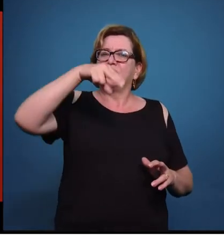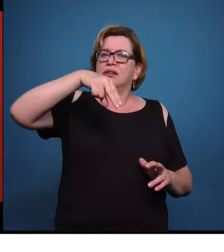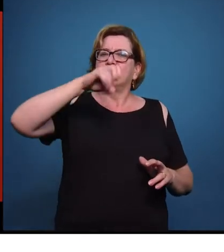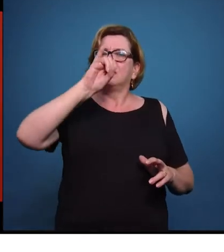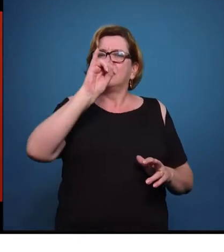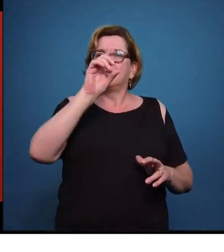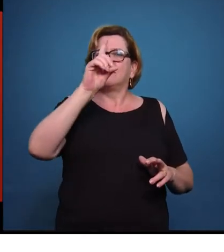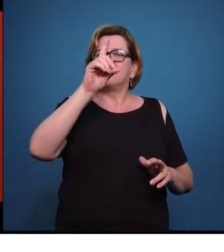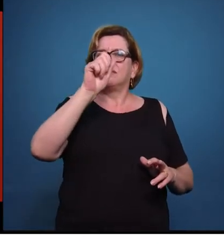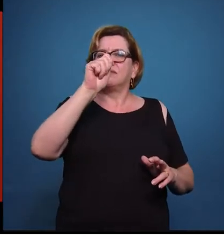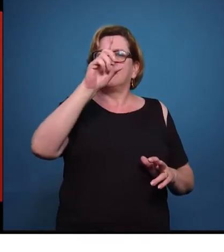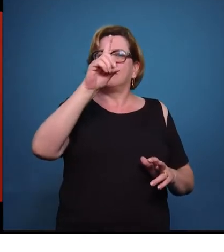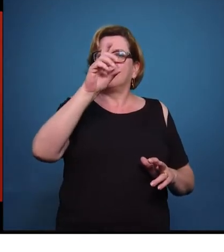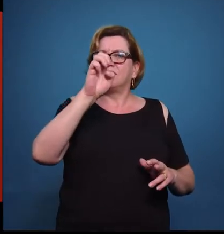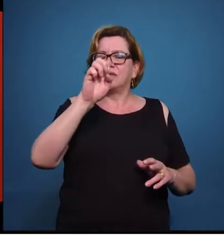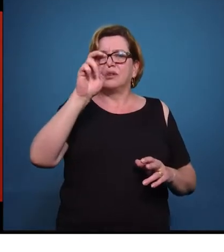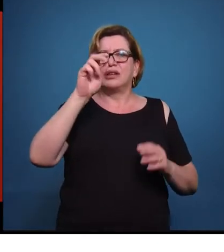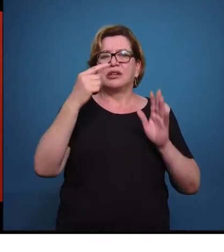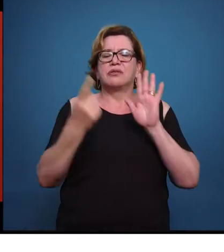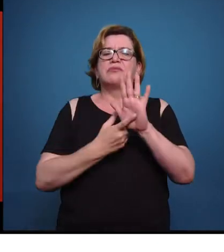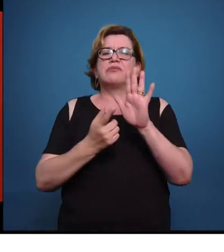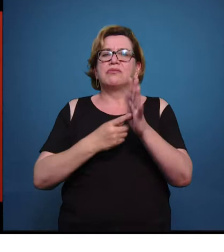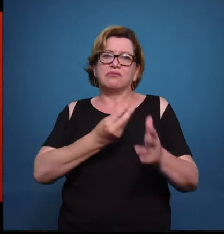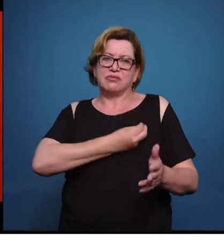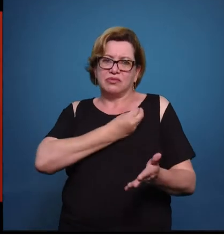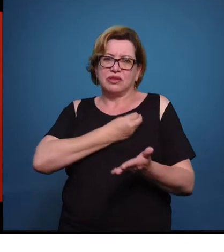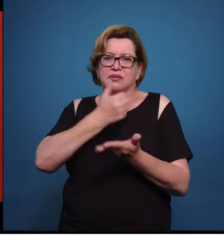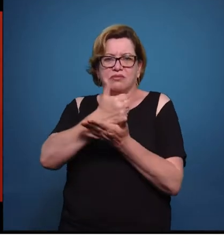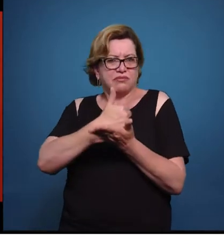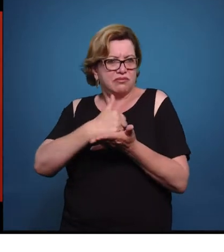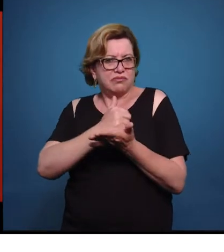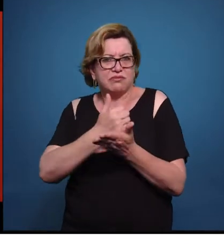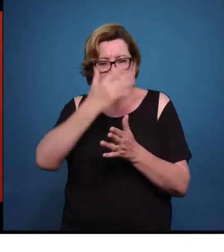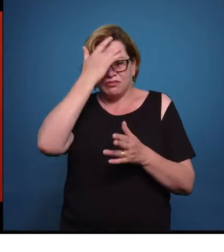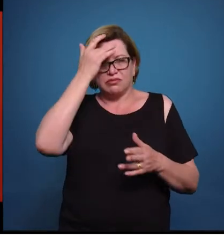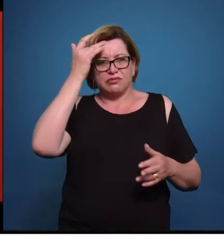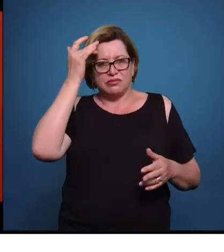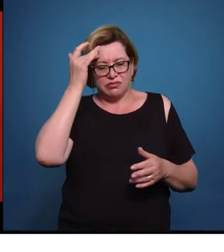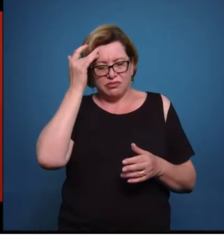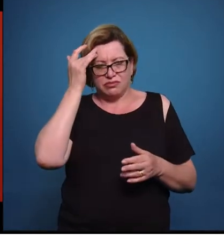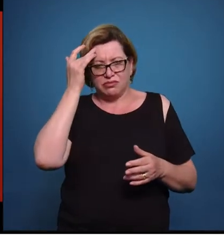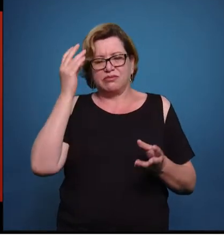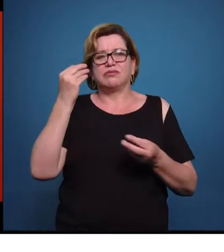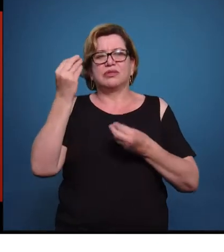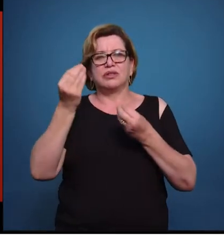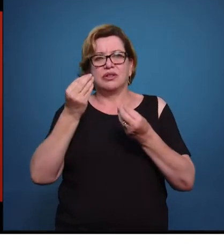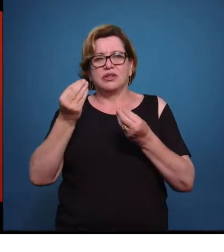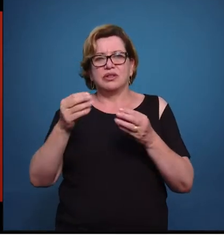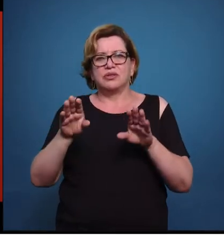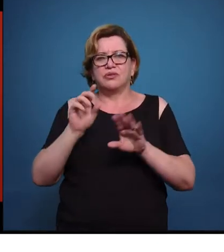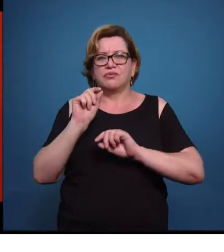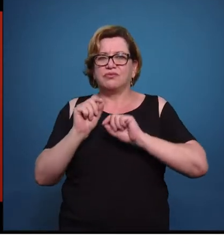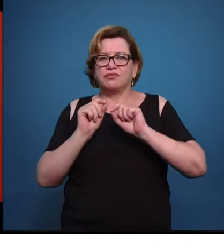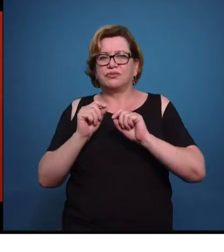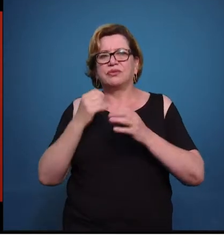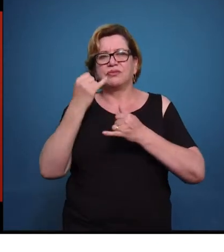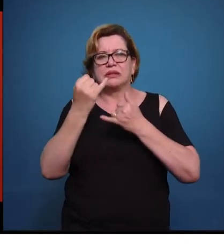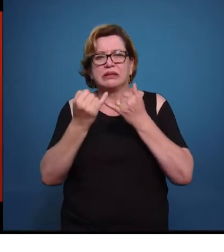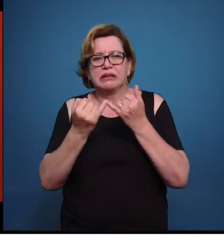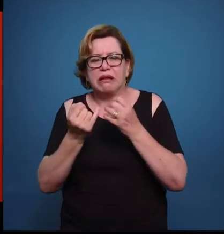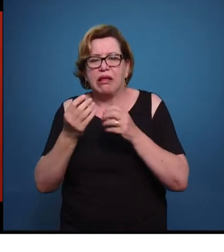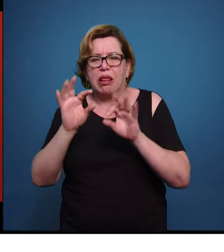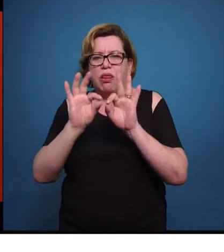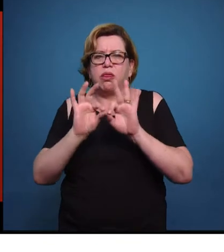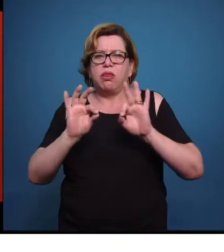do artista, a vida profissional e não a vida íntima. Esse é um outro caminho. Aquele entretenimento mais